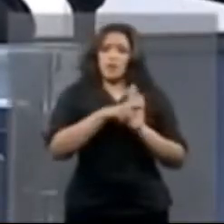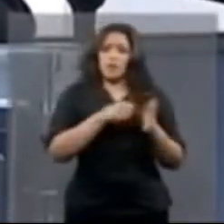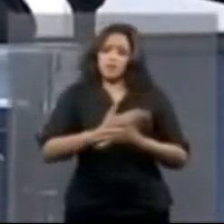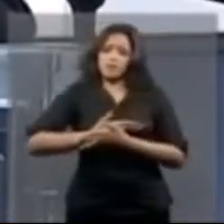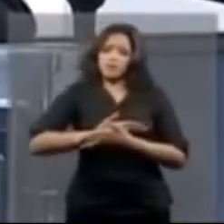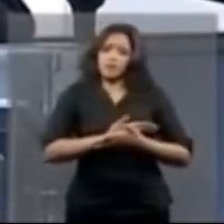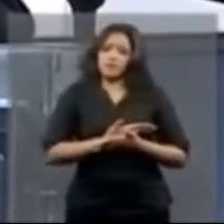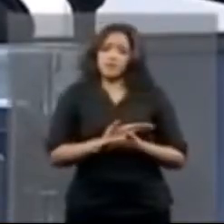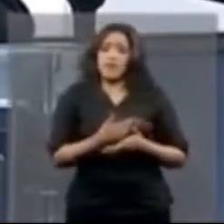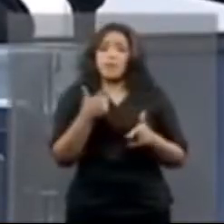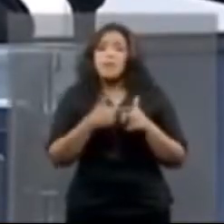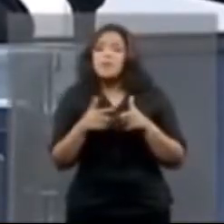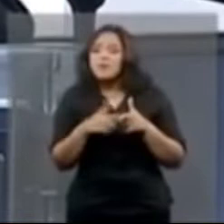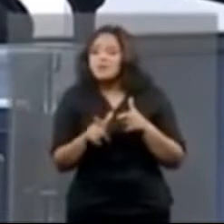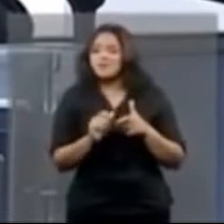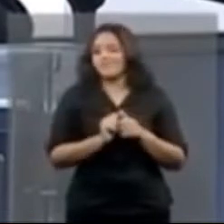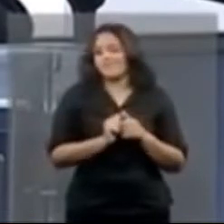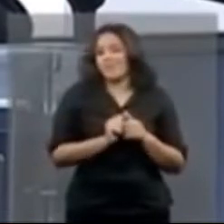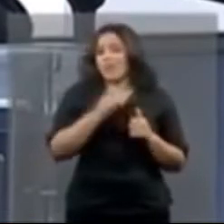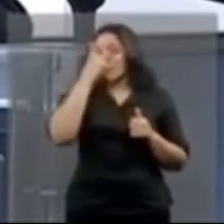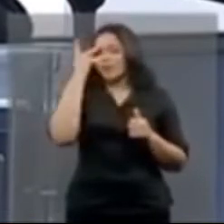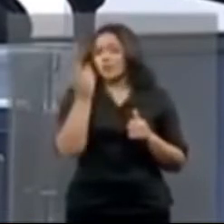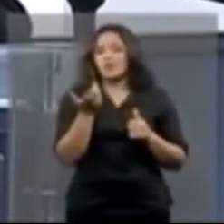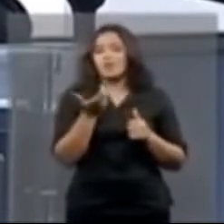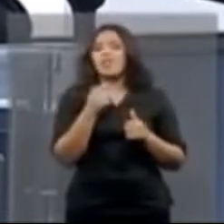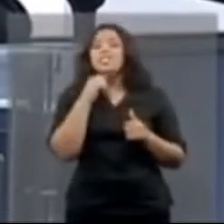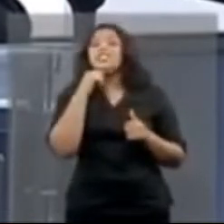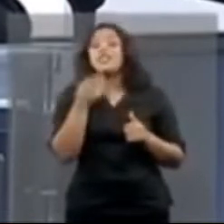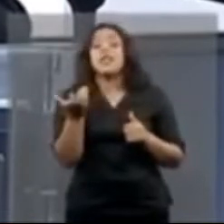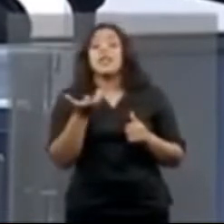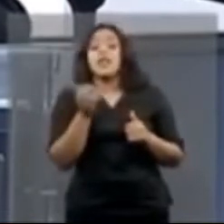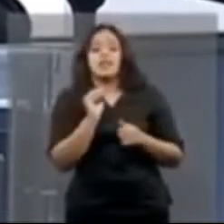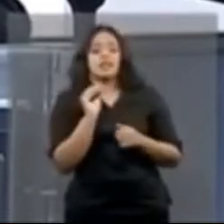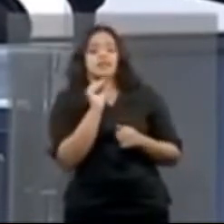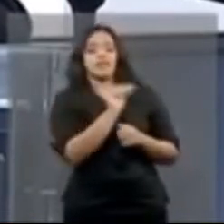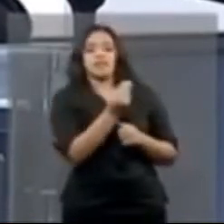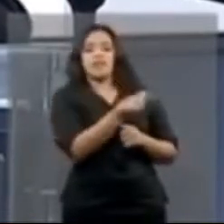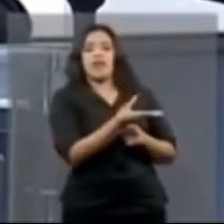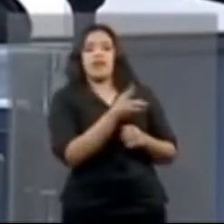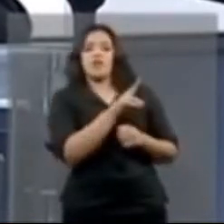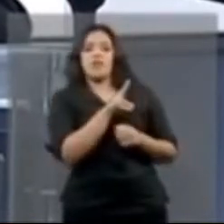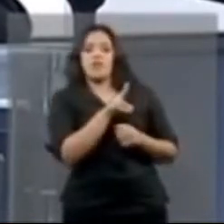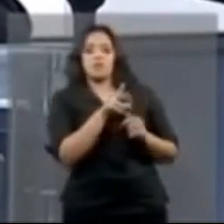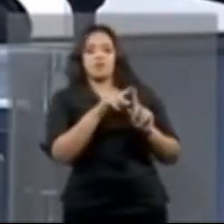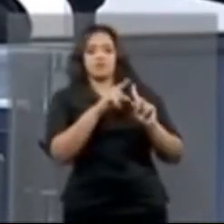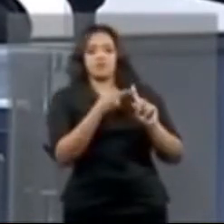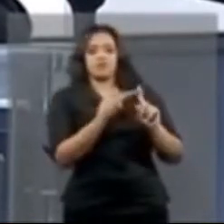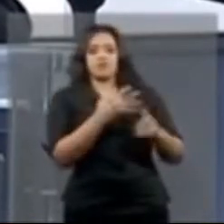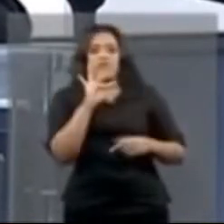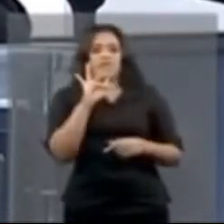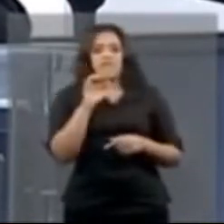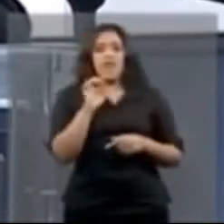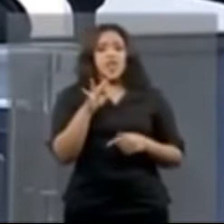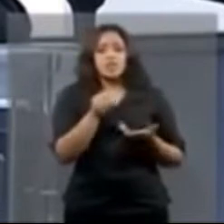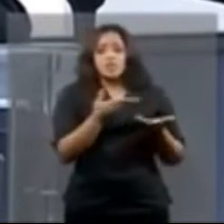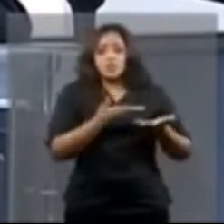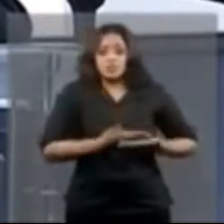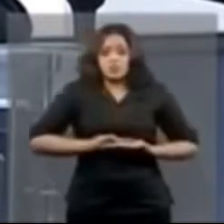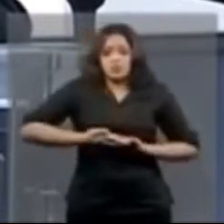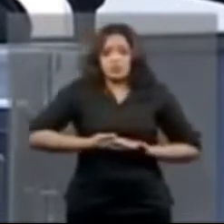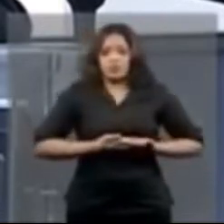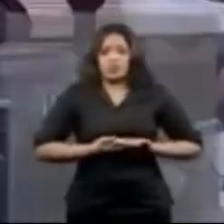que ninguém quer nominar esse inocente. Ele está apagado, deletado dos nossos discursos